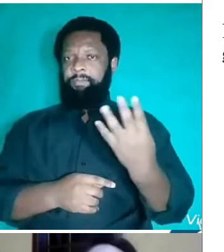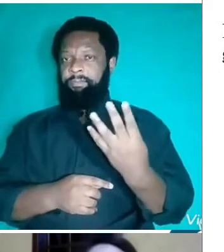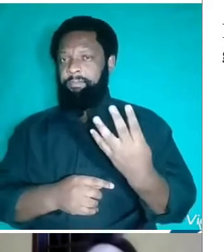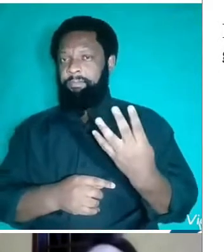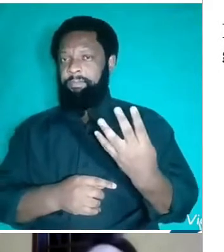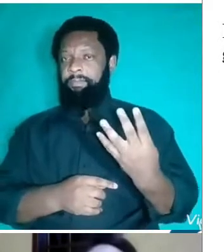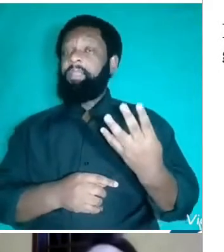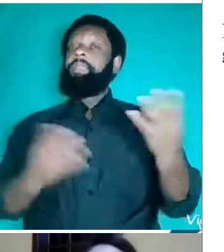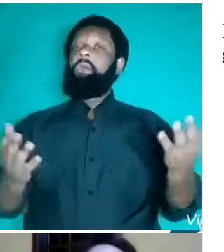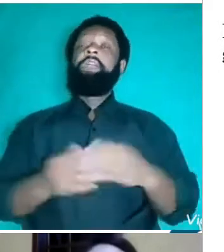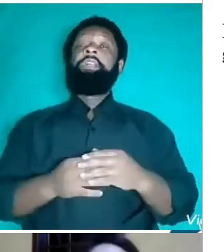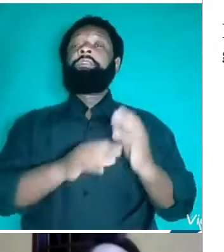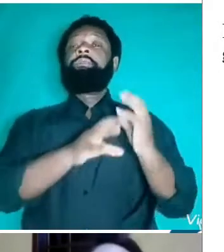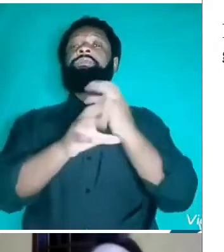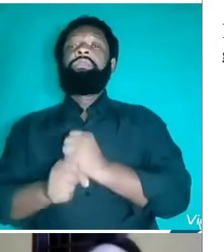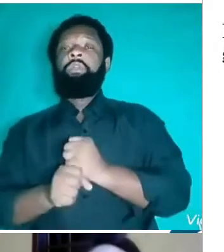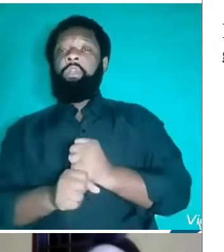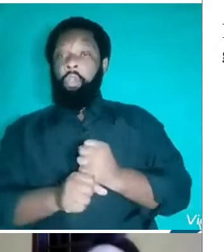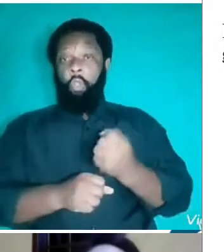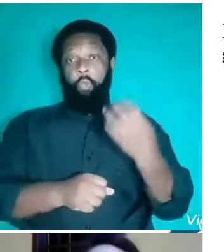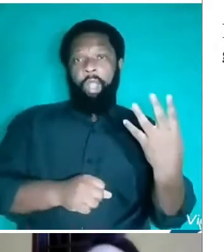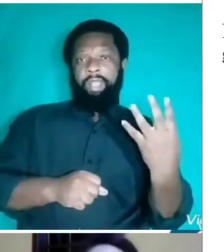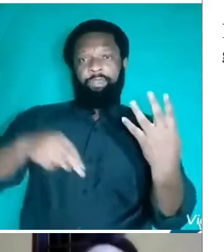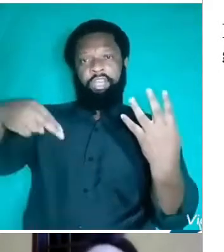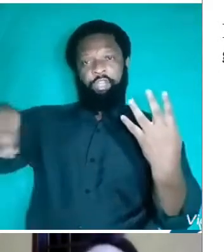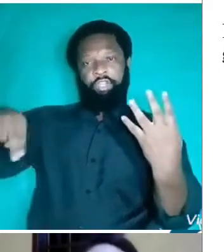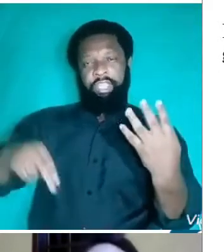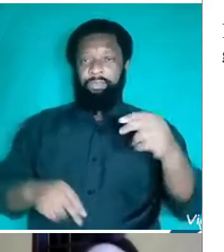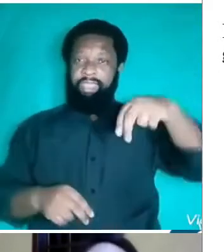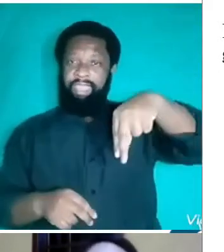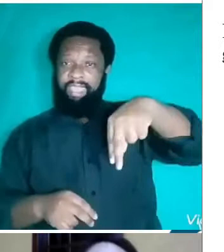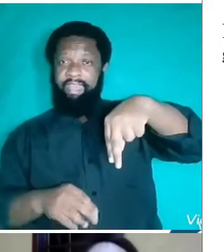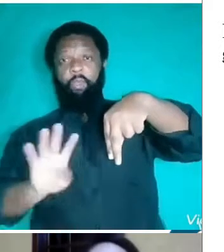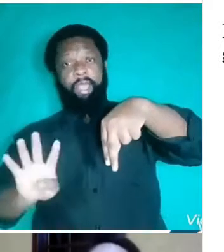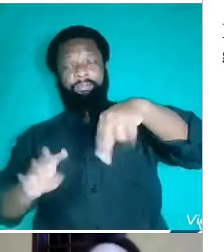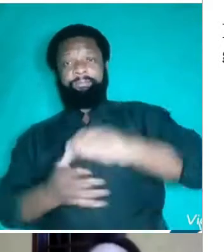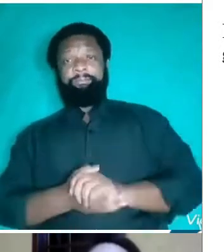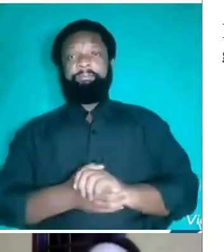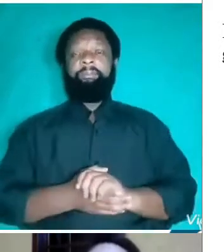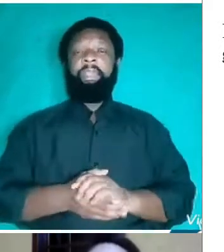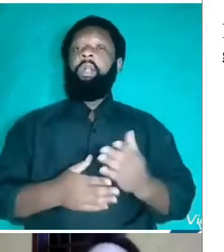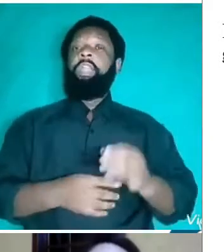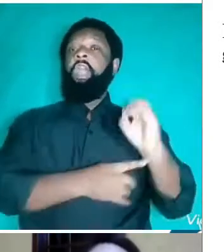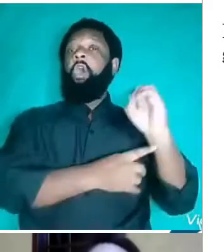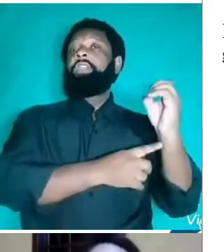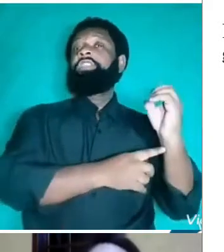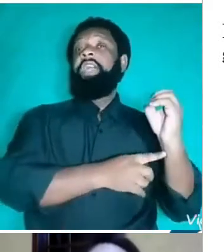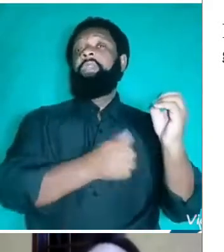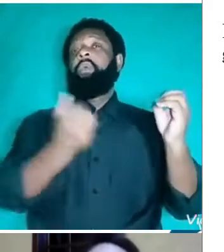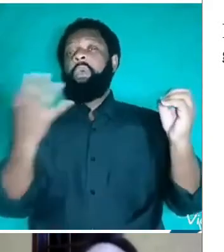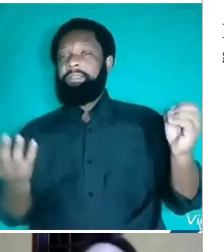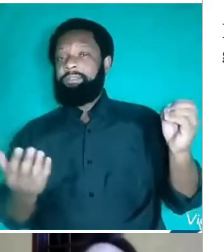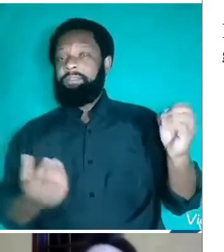3, 4. Então, total de 4 nitrogênios, N4. E para terminar,